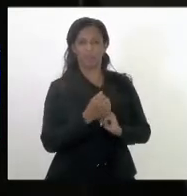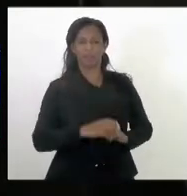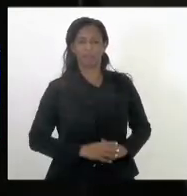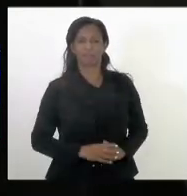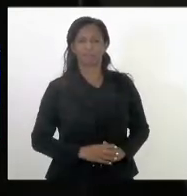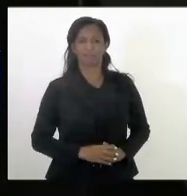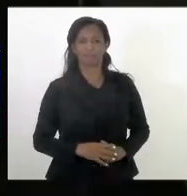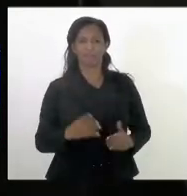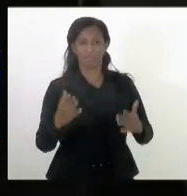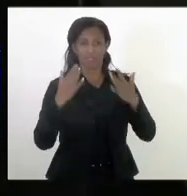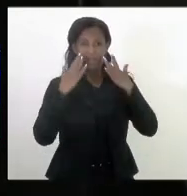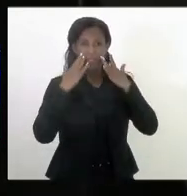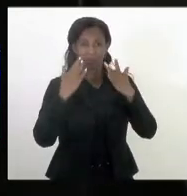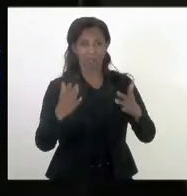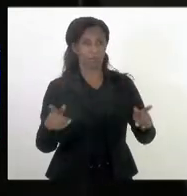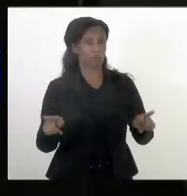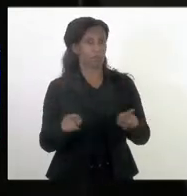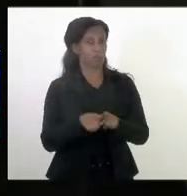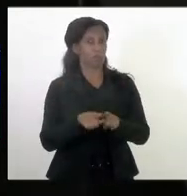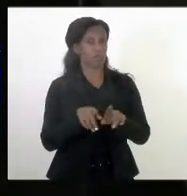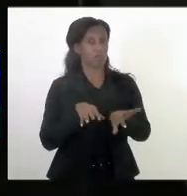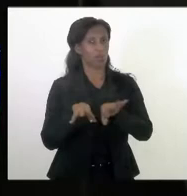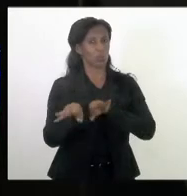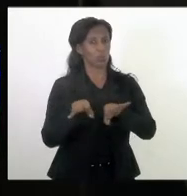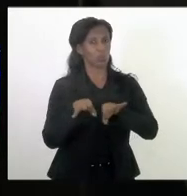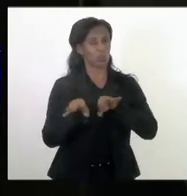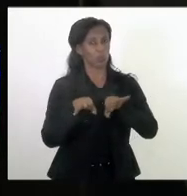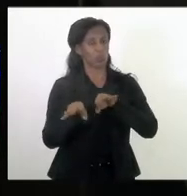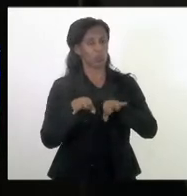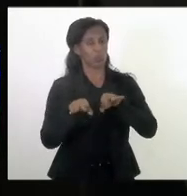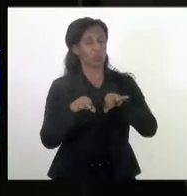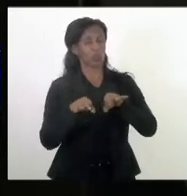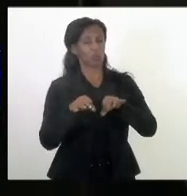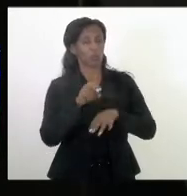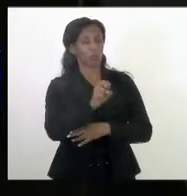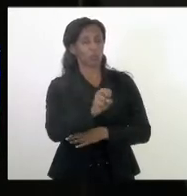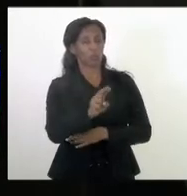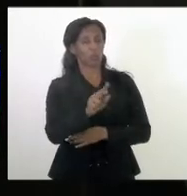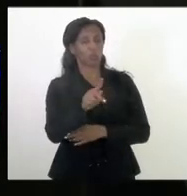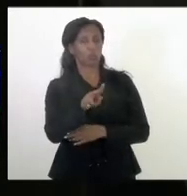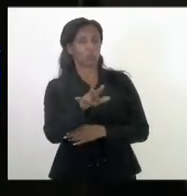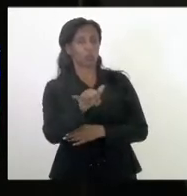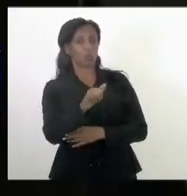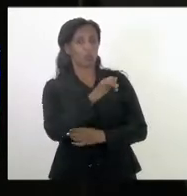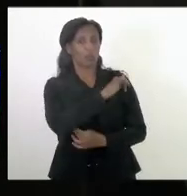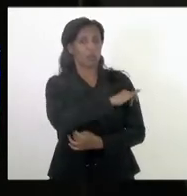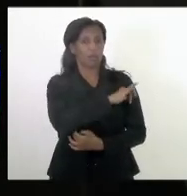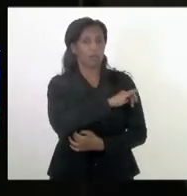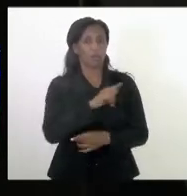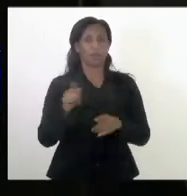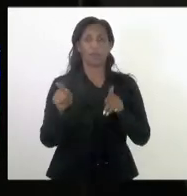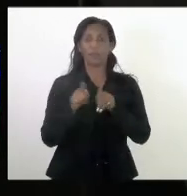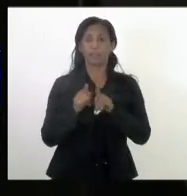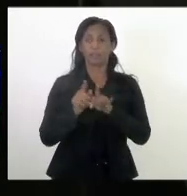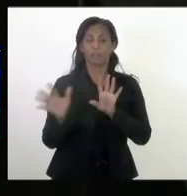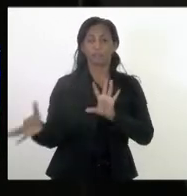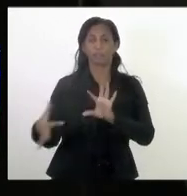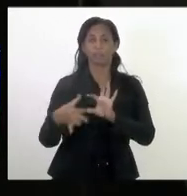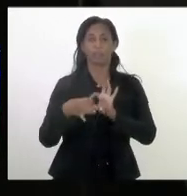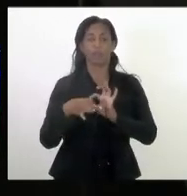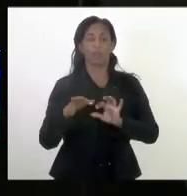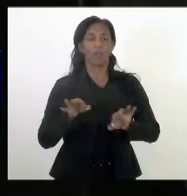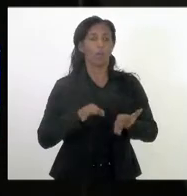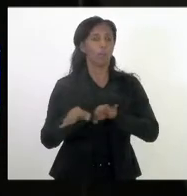se apresentou no projeto do Supera Rio e se cristaliza também no projeto que está